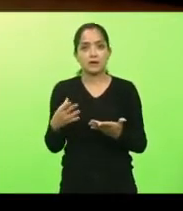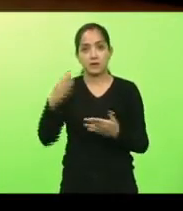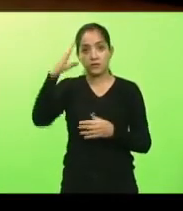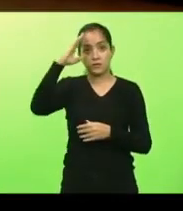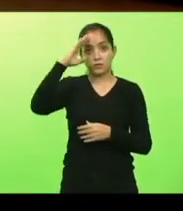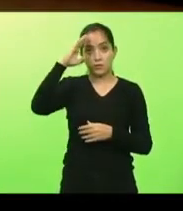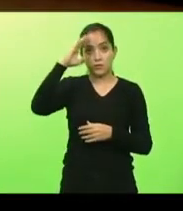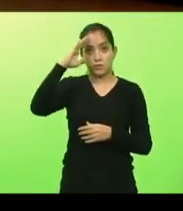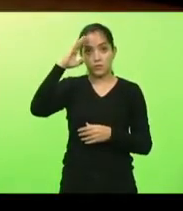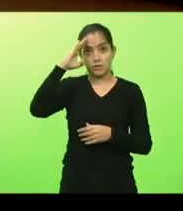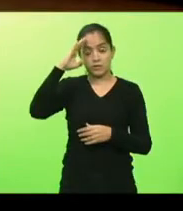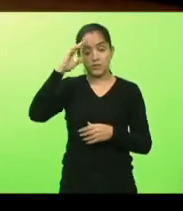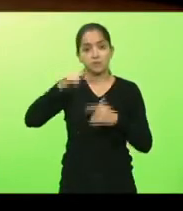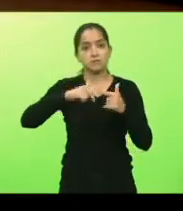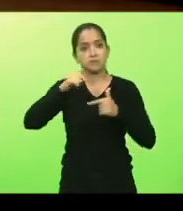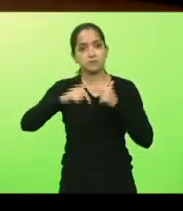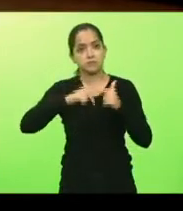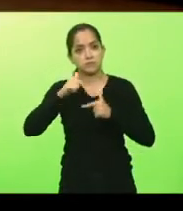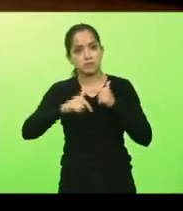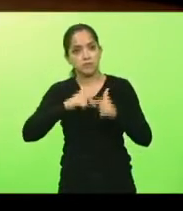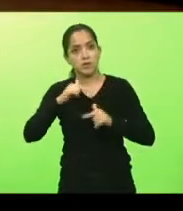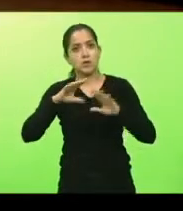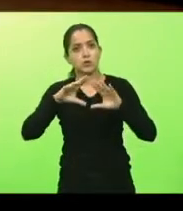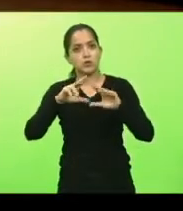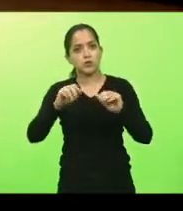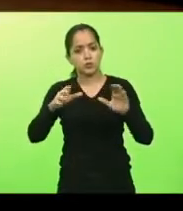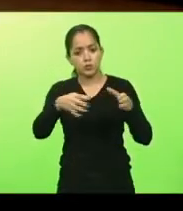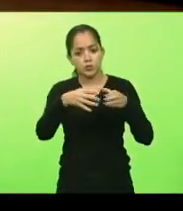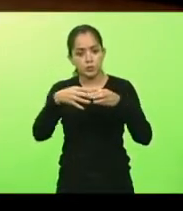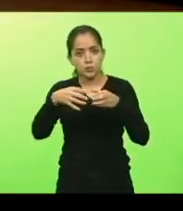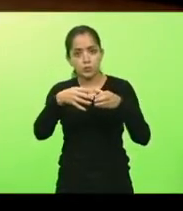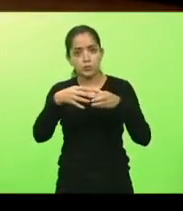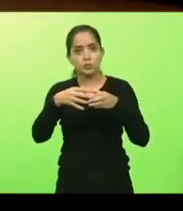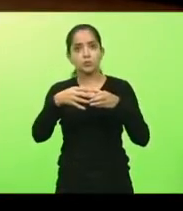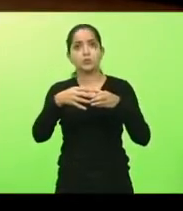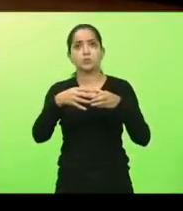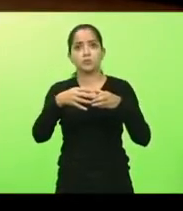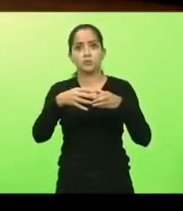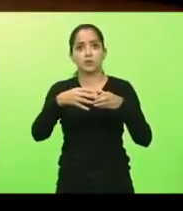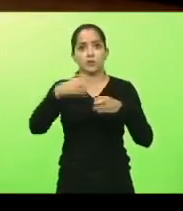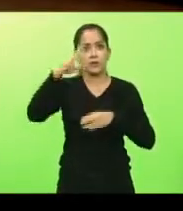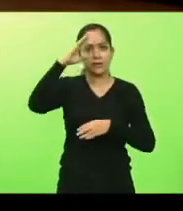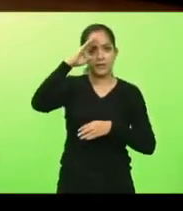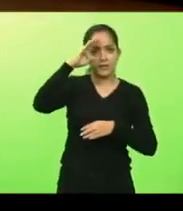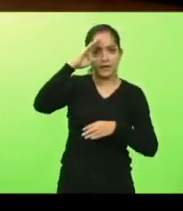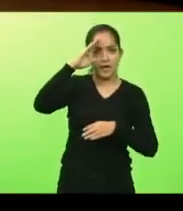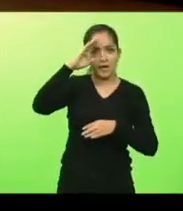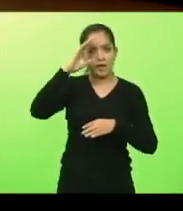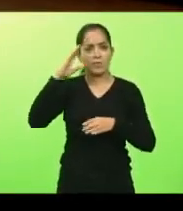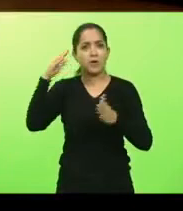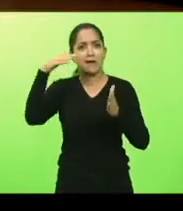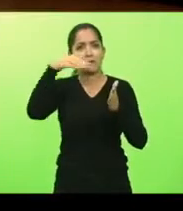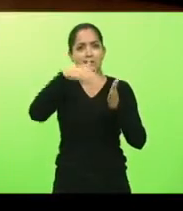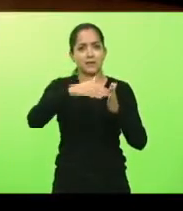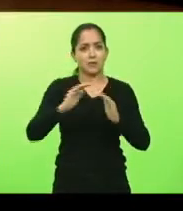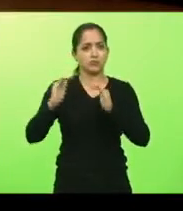da ativa, a todo o corpo da Polícia Militar, do cabo ao comandante-geral da